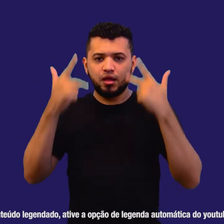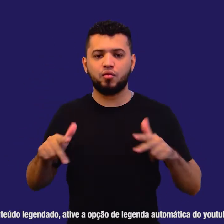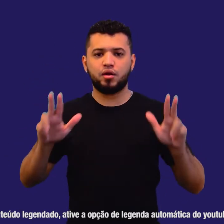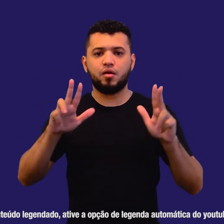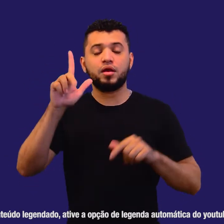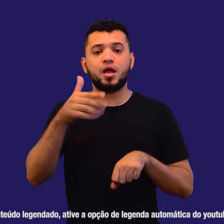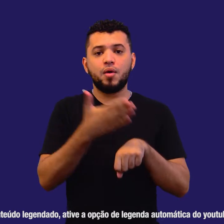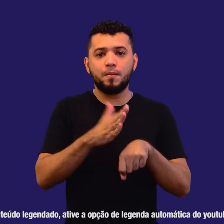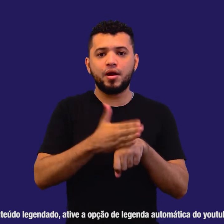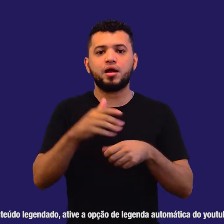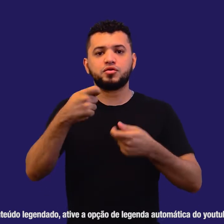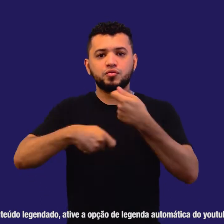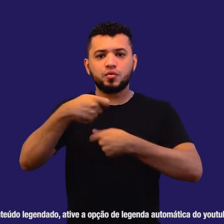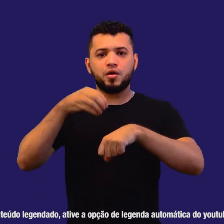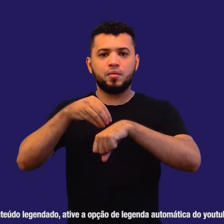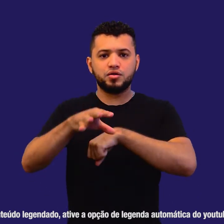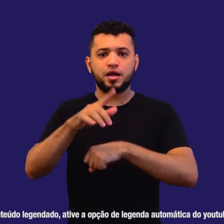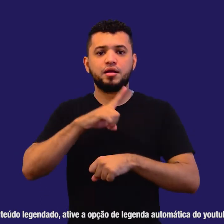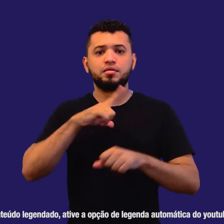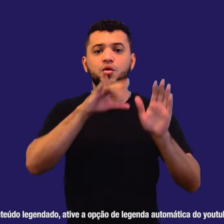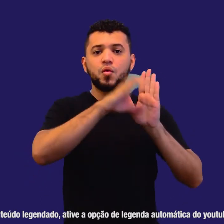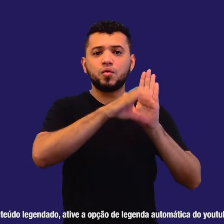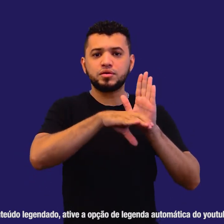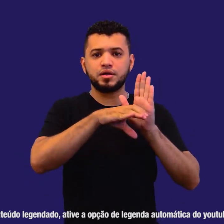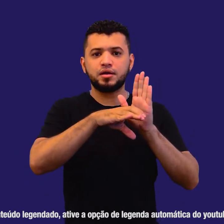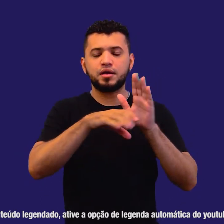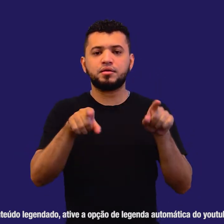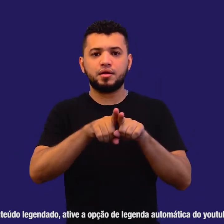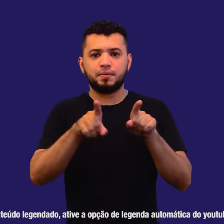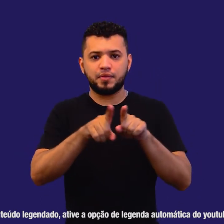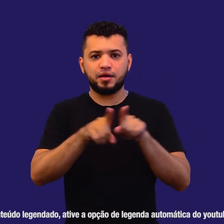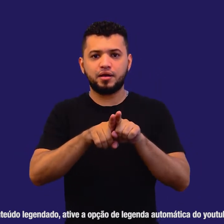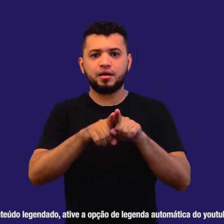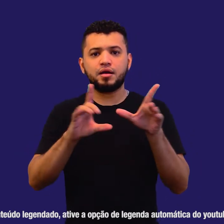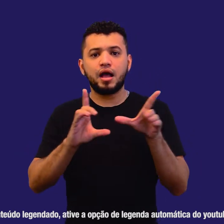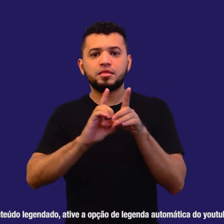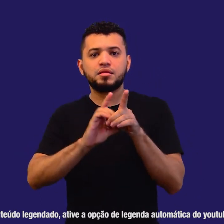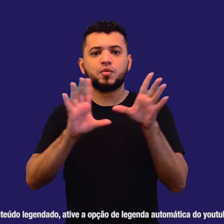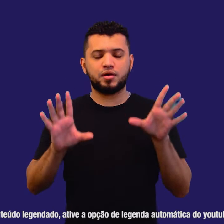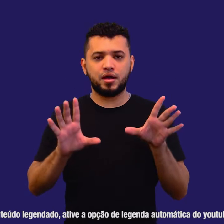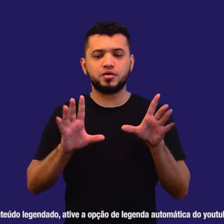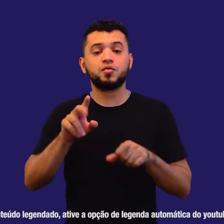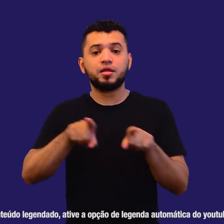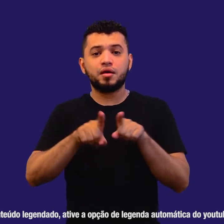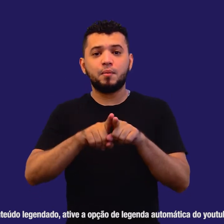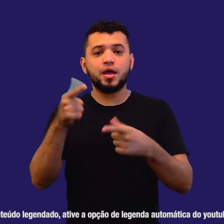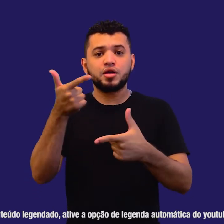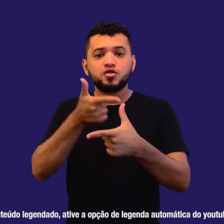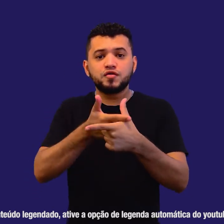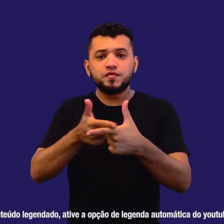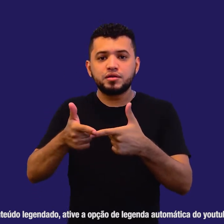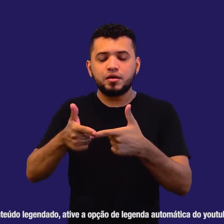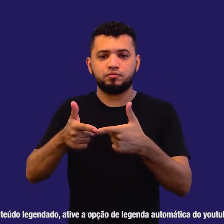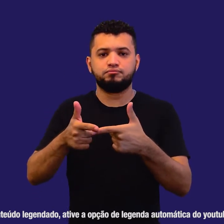prática economia compartilhada que tem como conceito o caráter democrático em sua essência e a divisão substitui